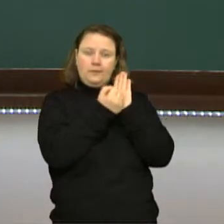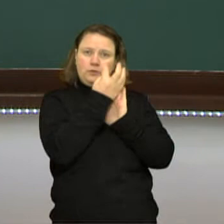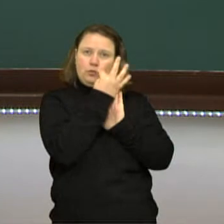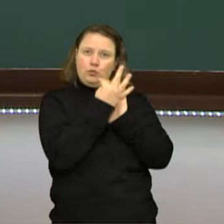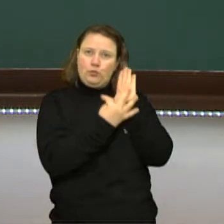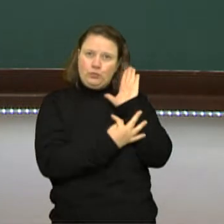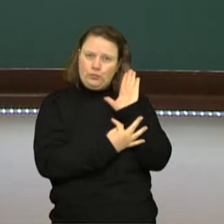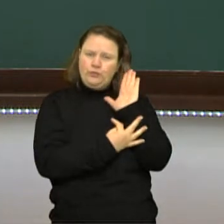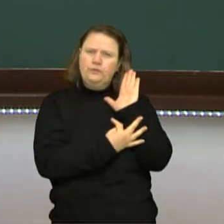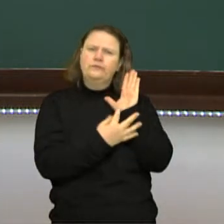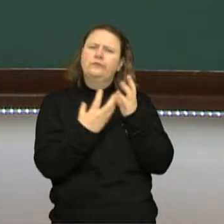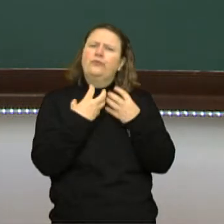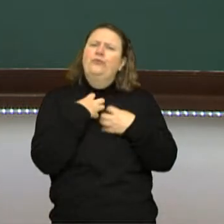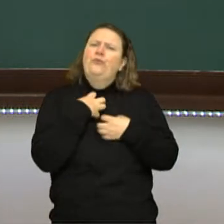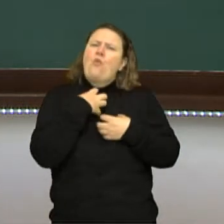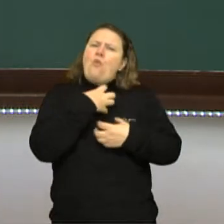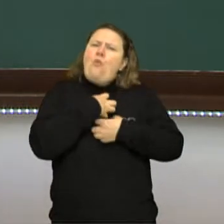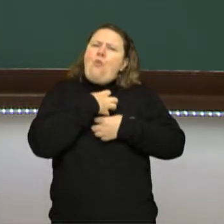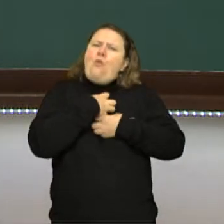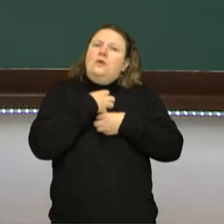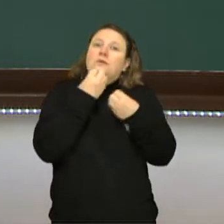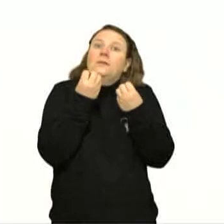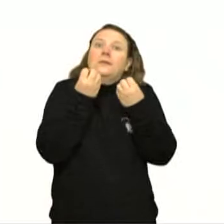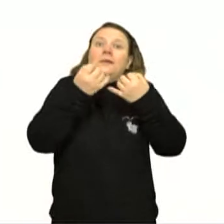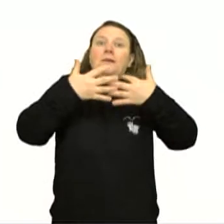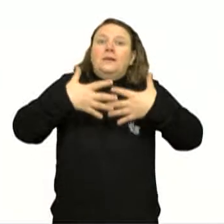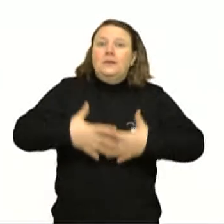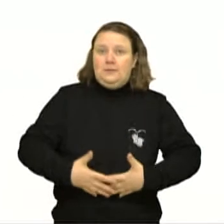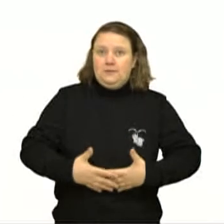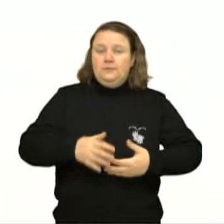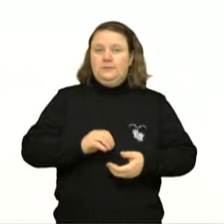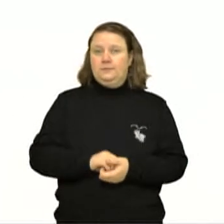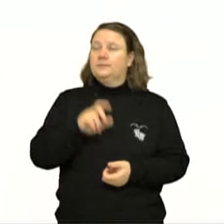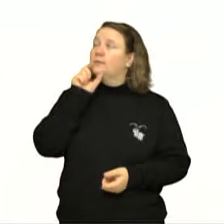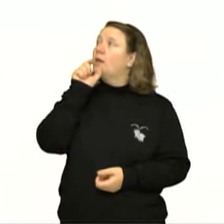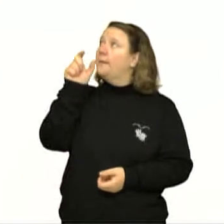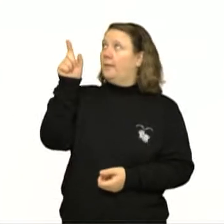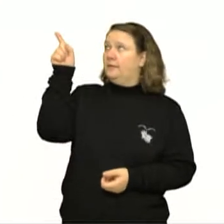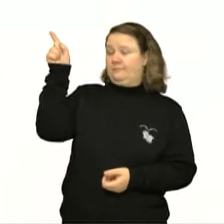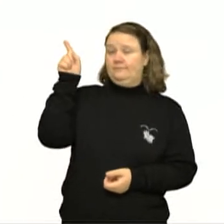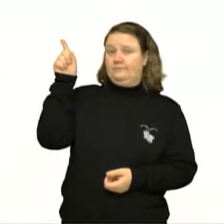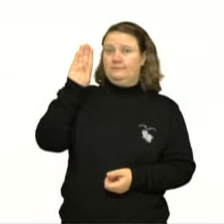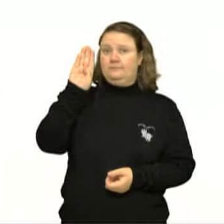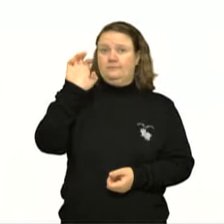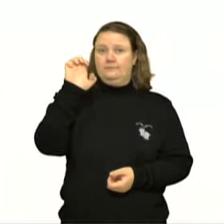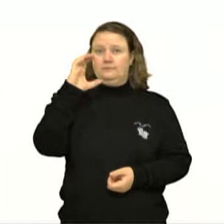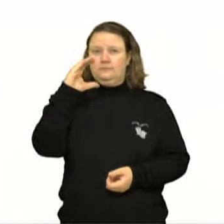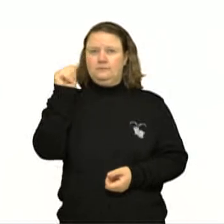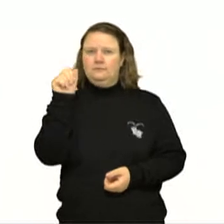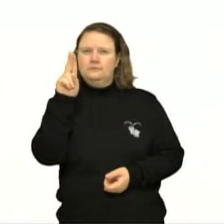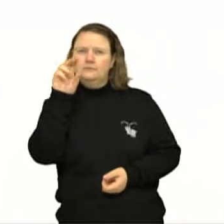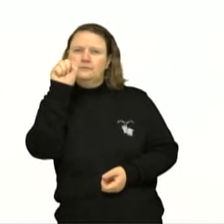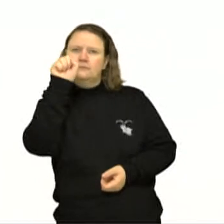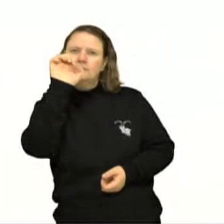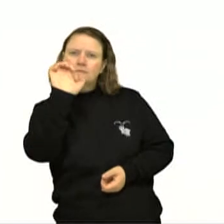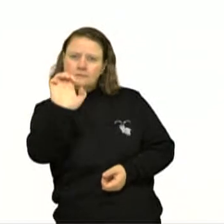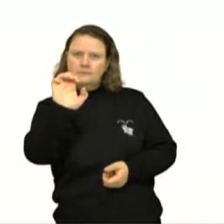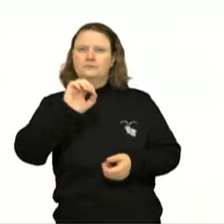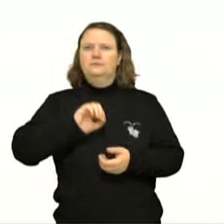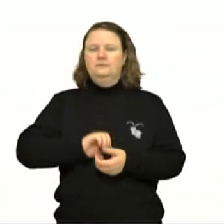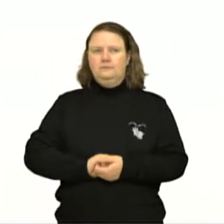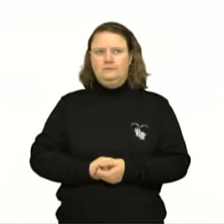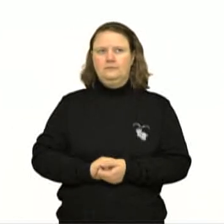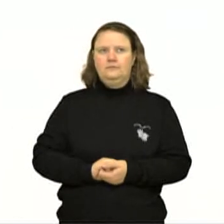sentido de explicação, né? Então, olha aqui, a palavra because sendo utilizada na frase I read this